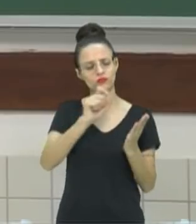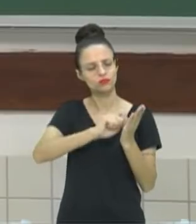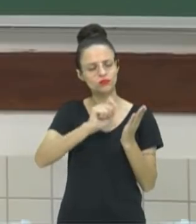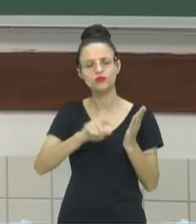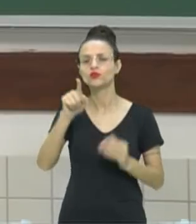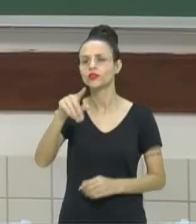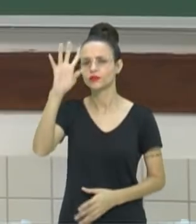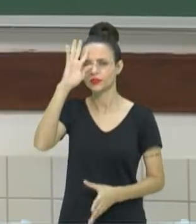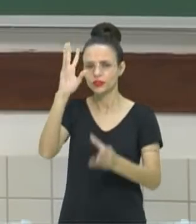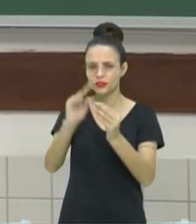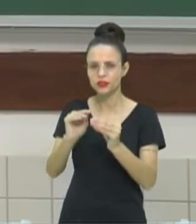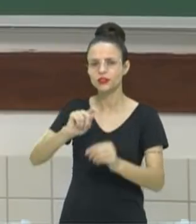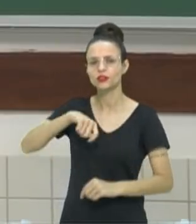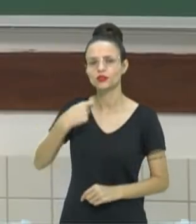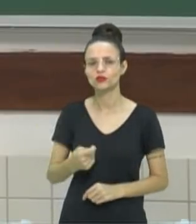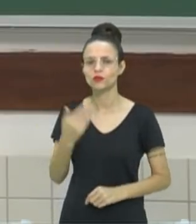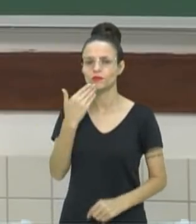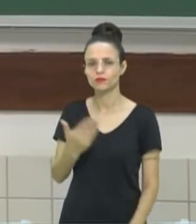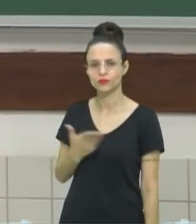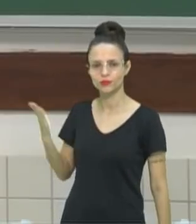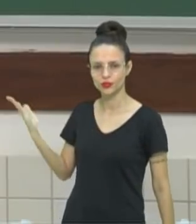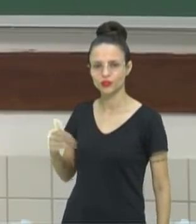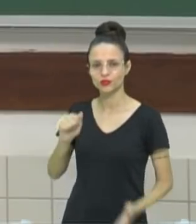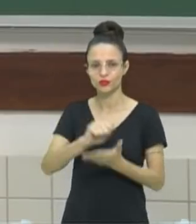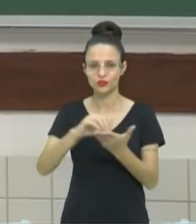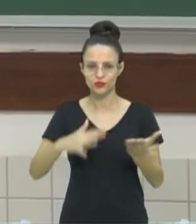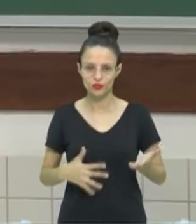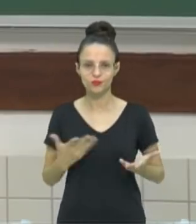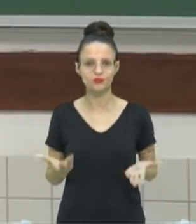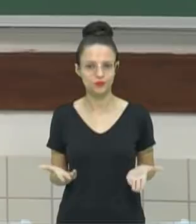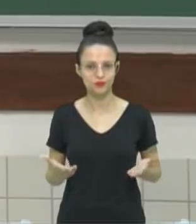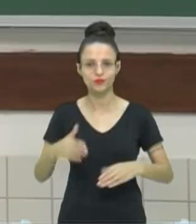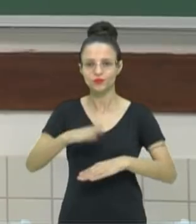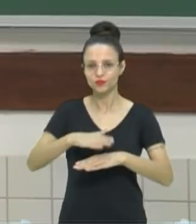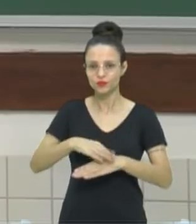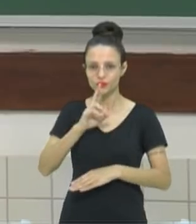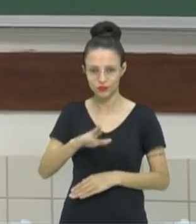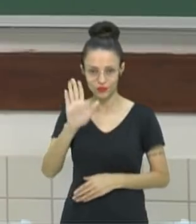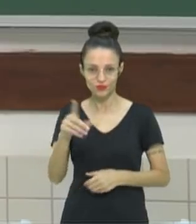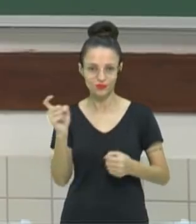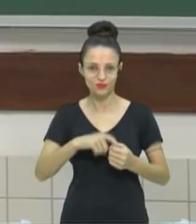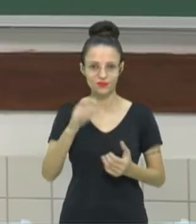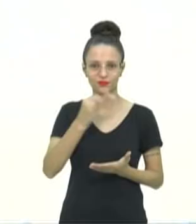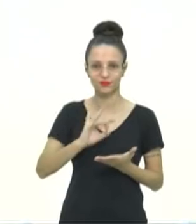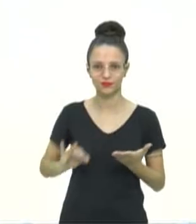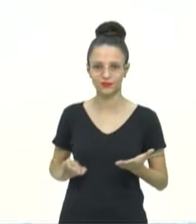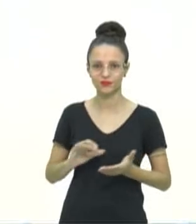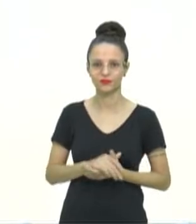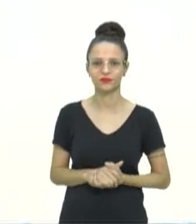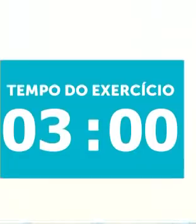que vocês entenderam do que está sendo solicitado ali no enunciado do exercício. Responda, a gente já volta para corrigir.